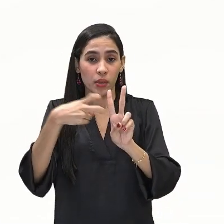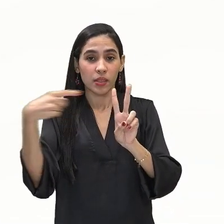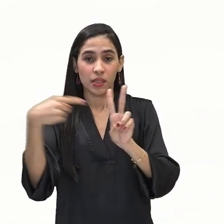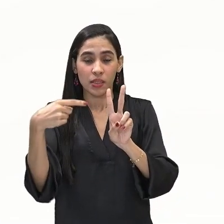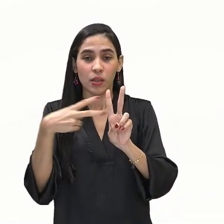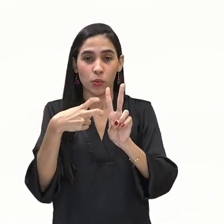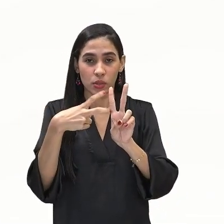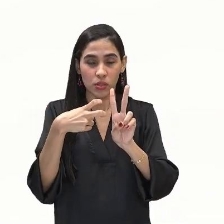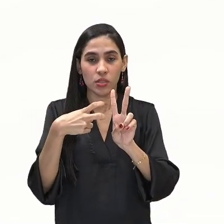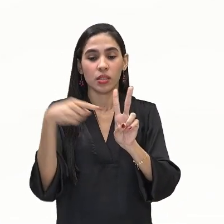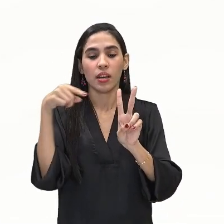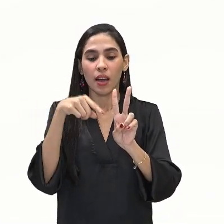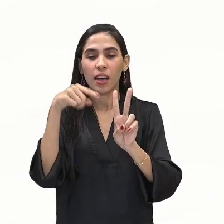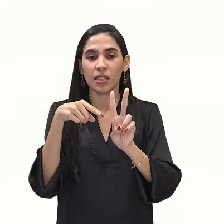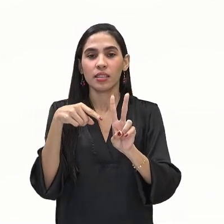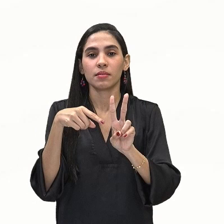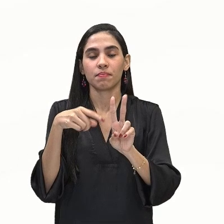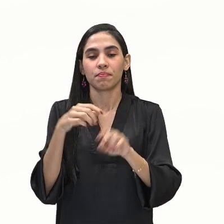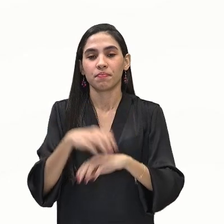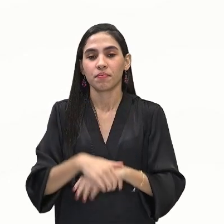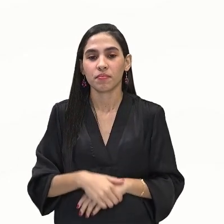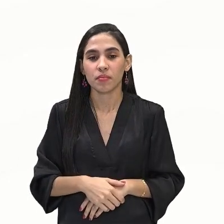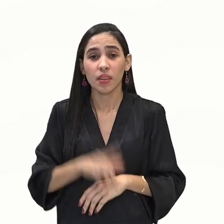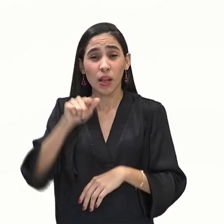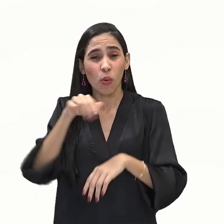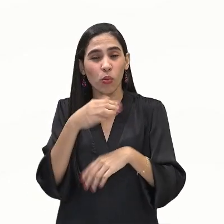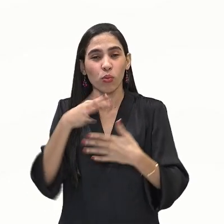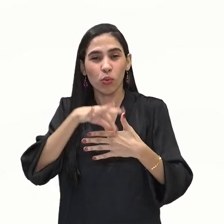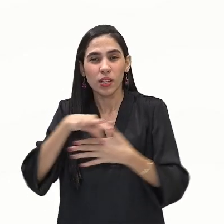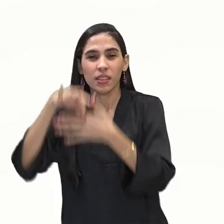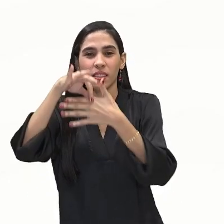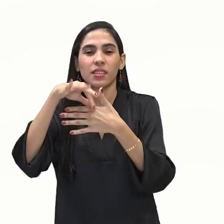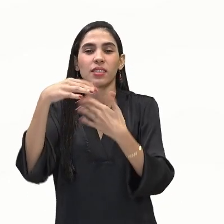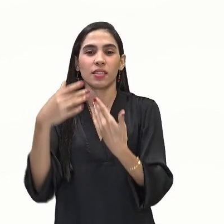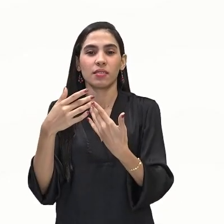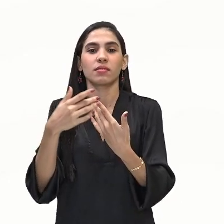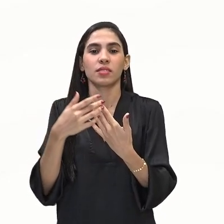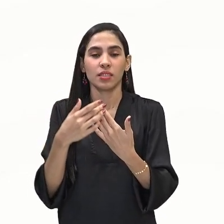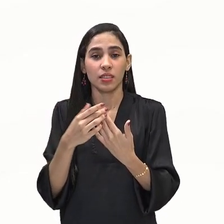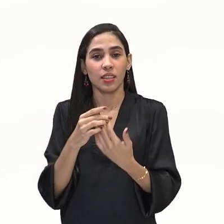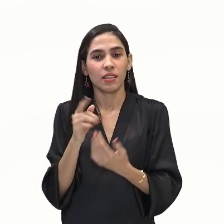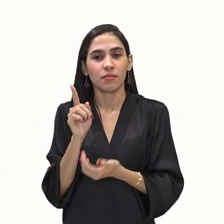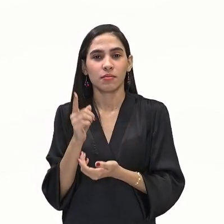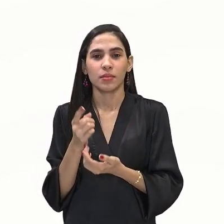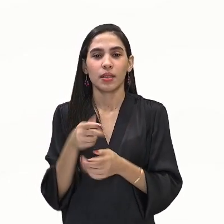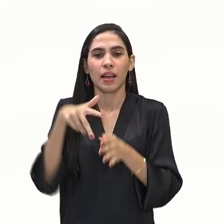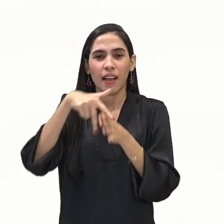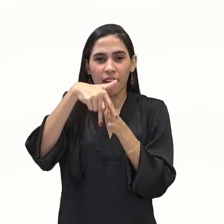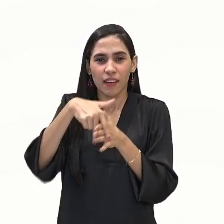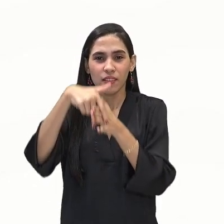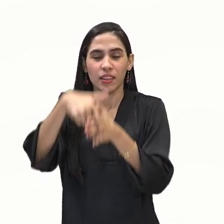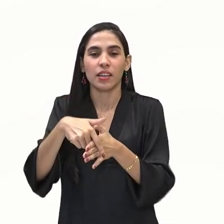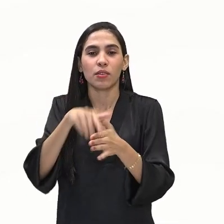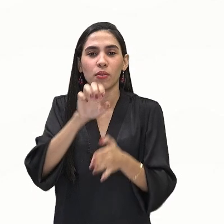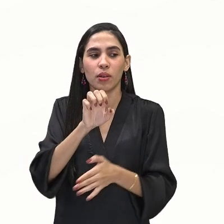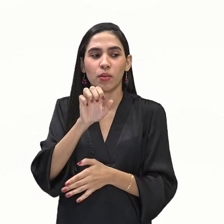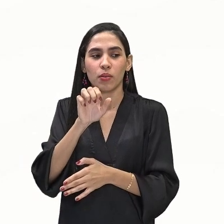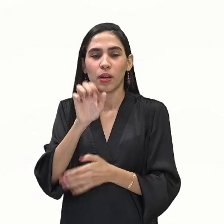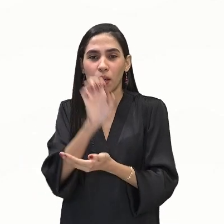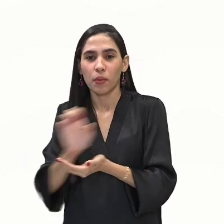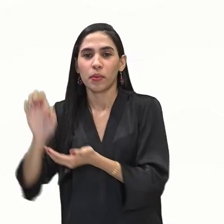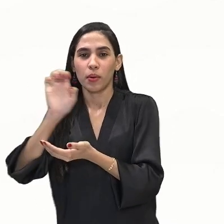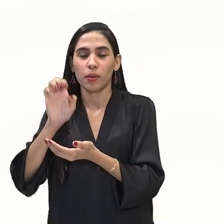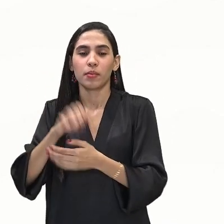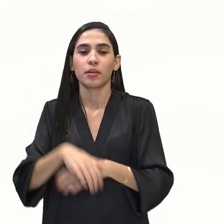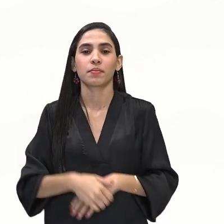o nosso herói, né, que corresponde ao cavaleiro lá da Inglaterra, os cavaleiros da Europa.